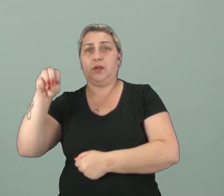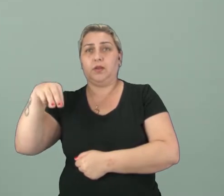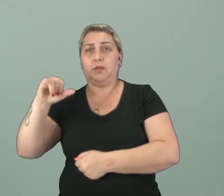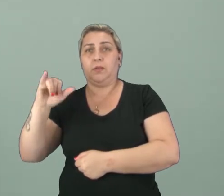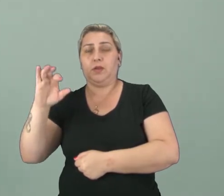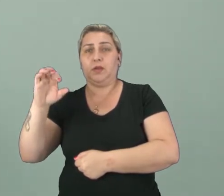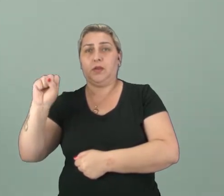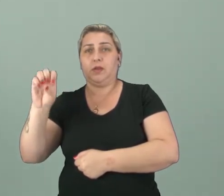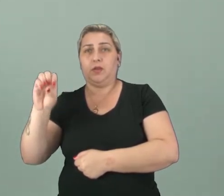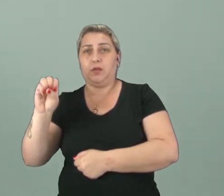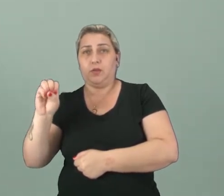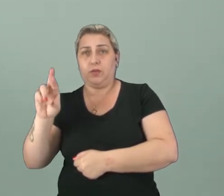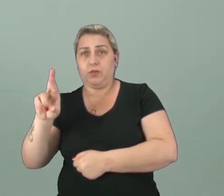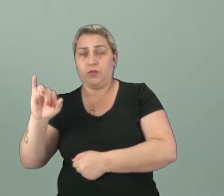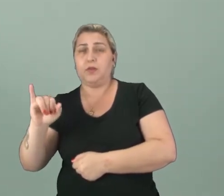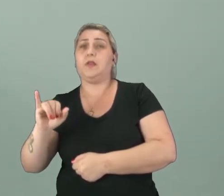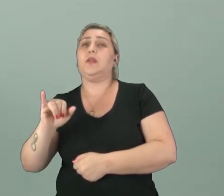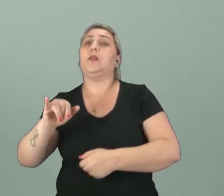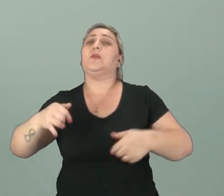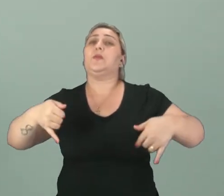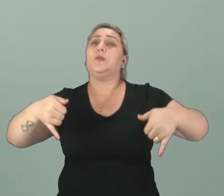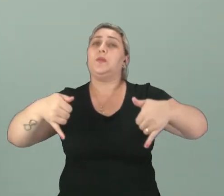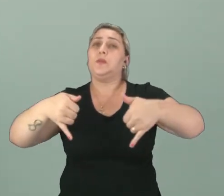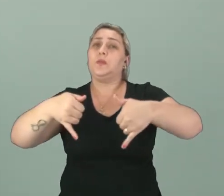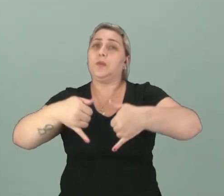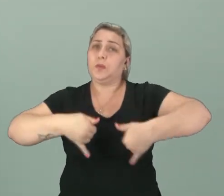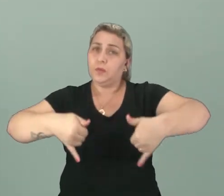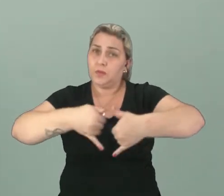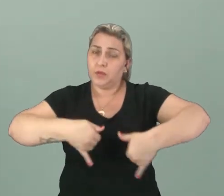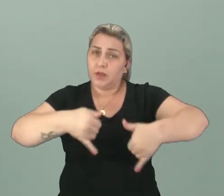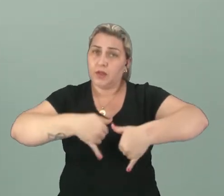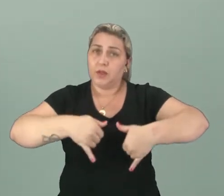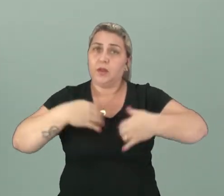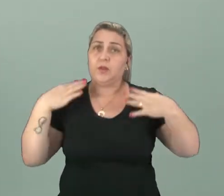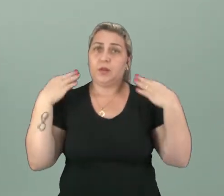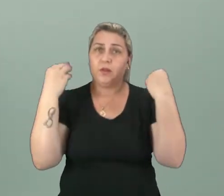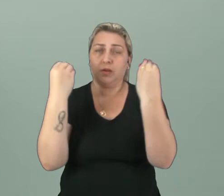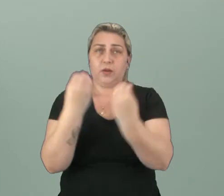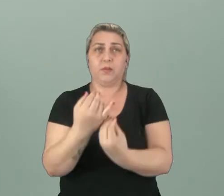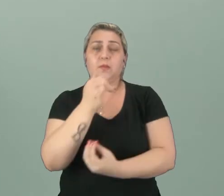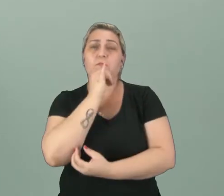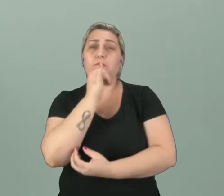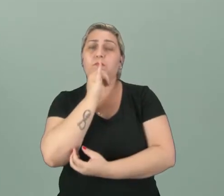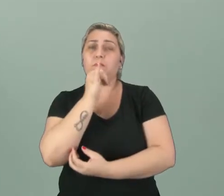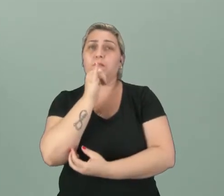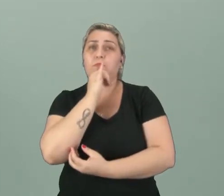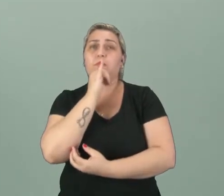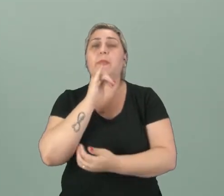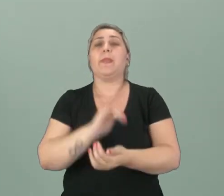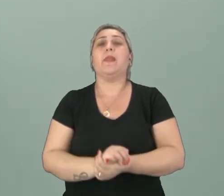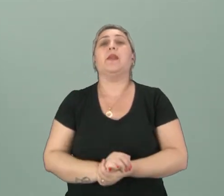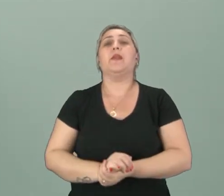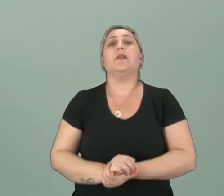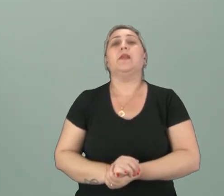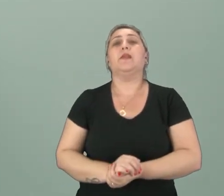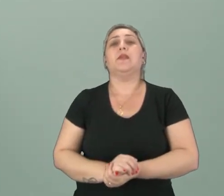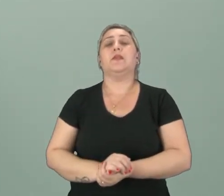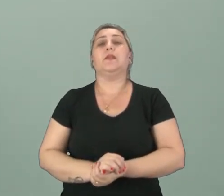íntima, têm uma relação entre si, porque é o sistema nervoso que vai comandar basicamente a ação de todos os